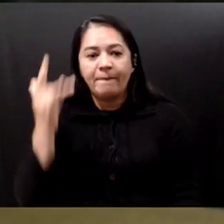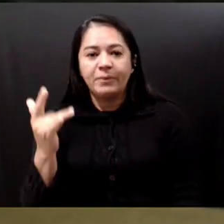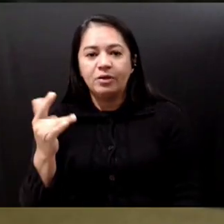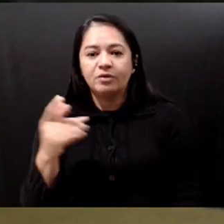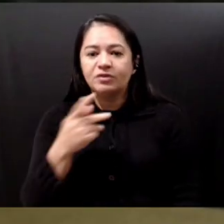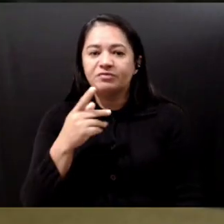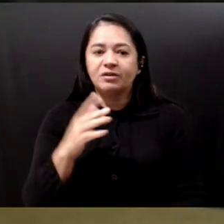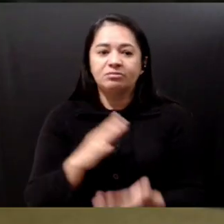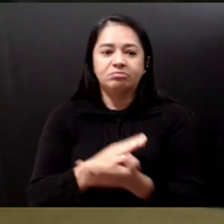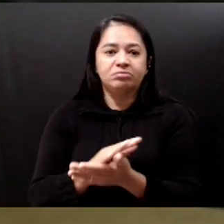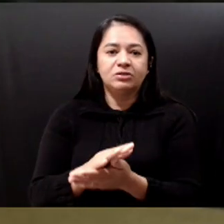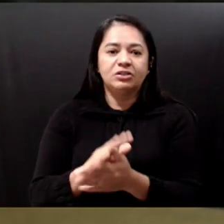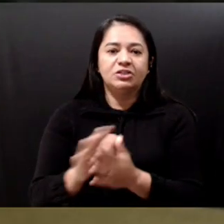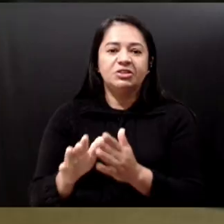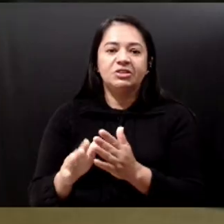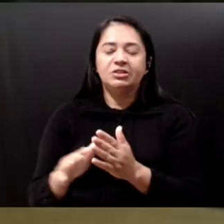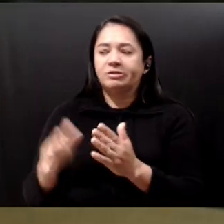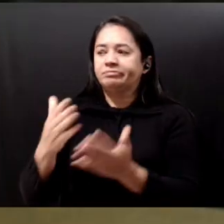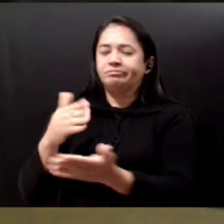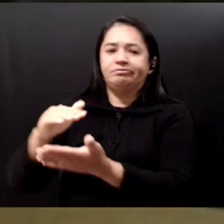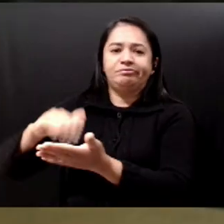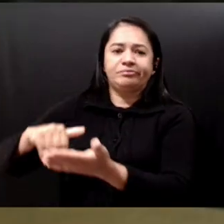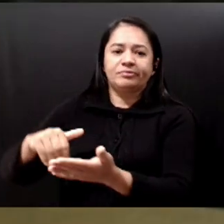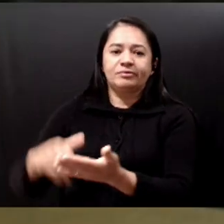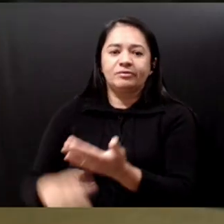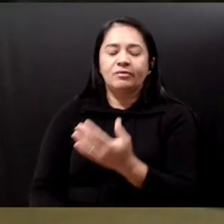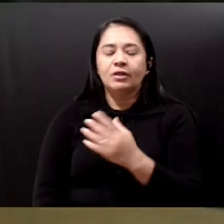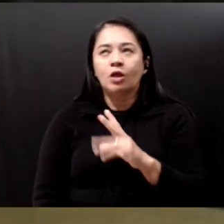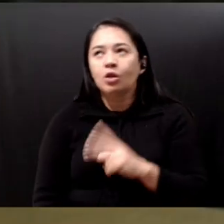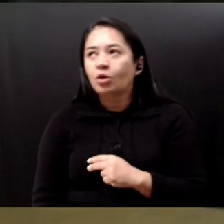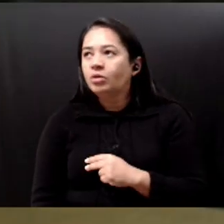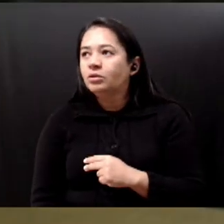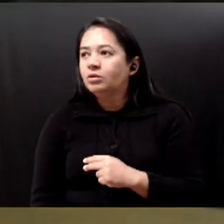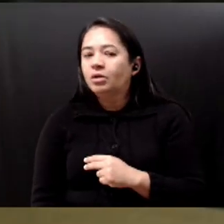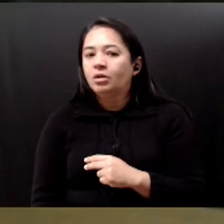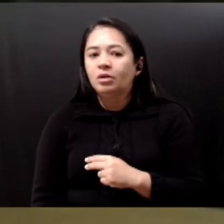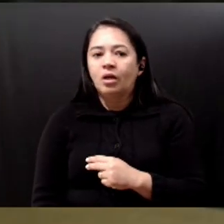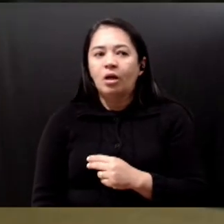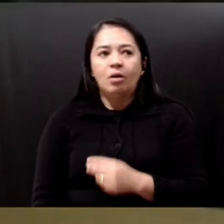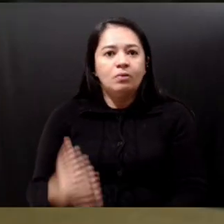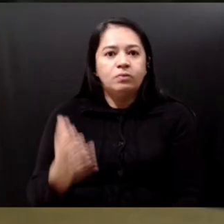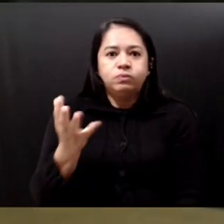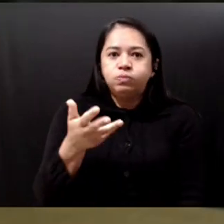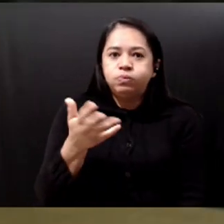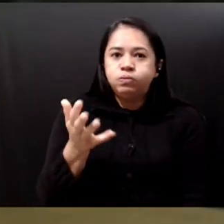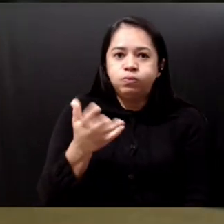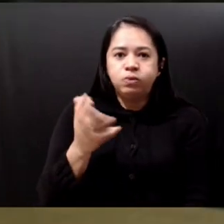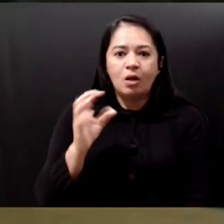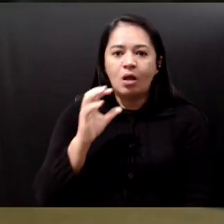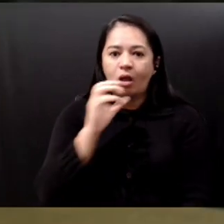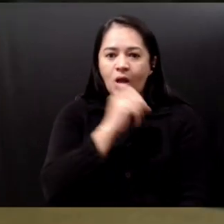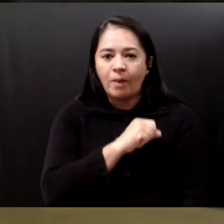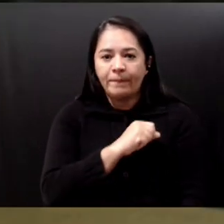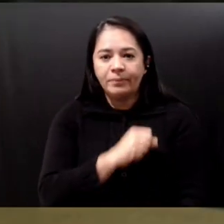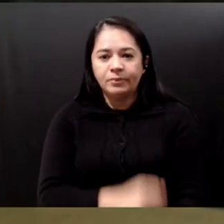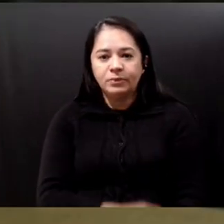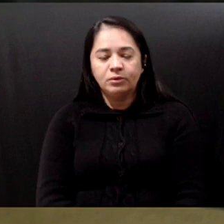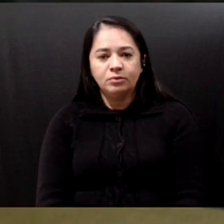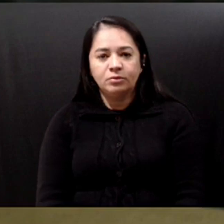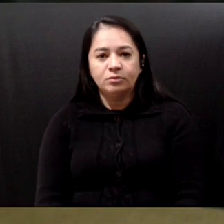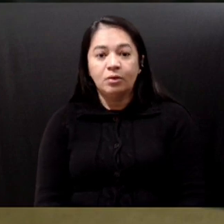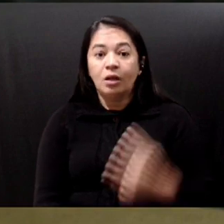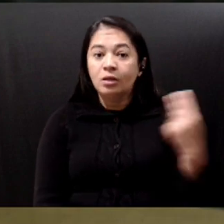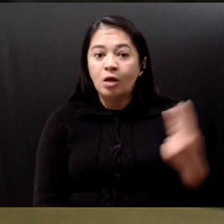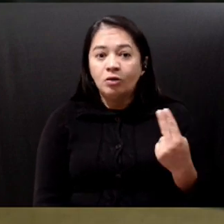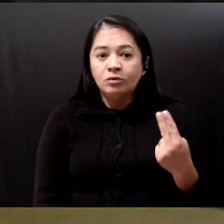já não vale mais, e a outra. Gente, é tudo muito na velocidade da Uhum. luz. E aí não dá tempo de estudar, já